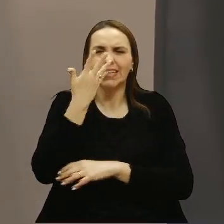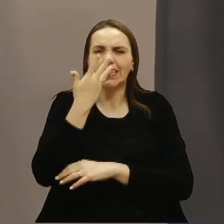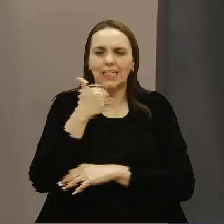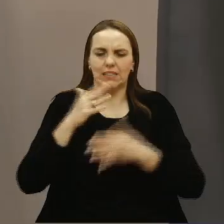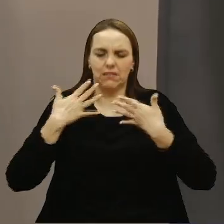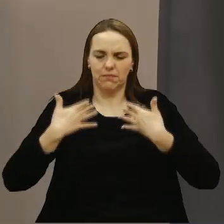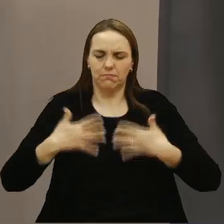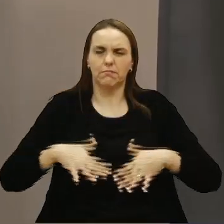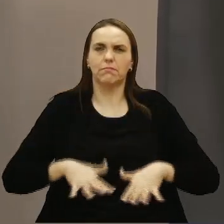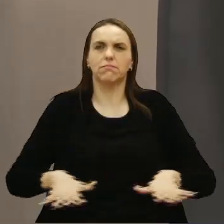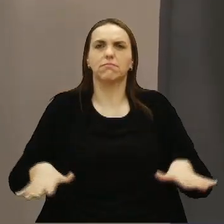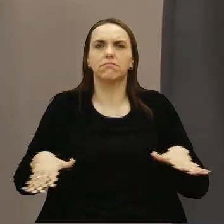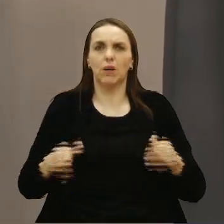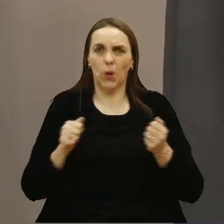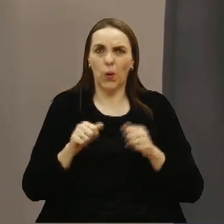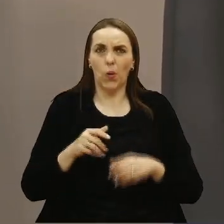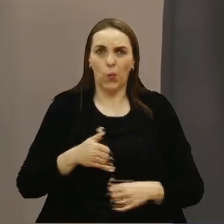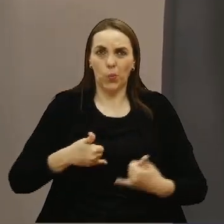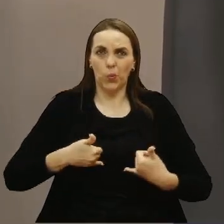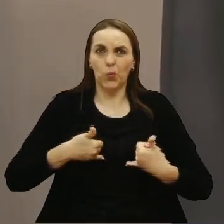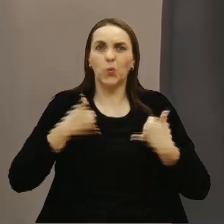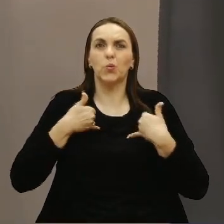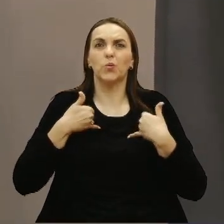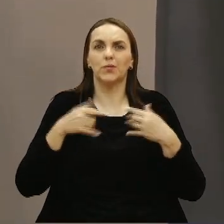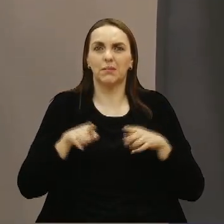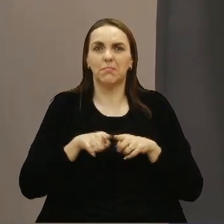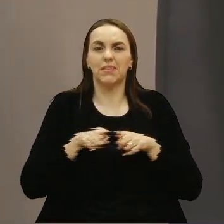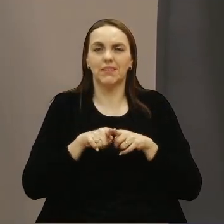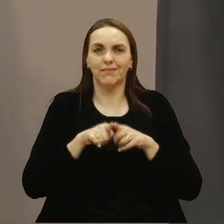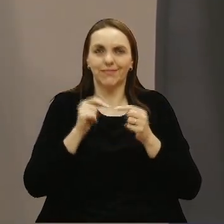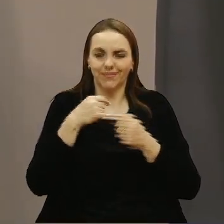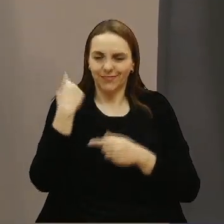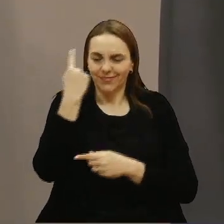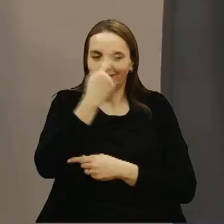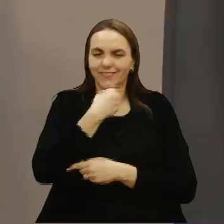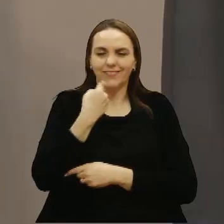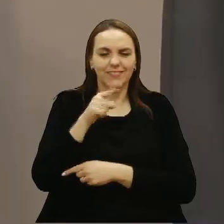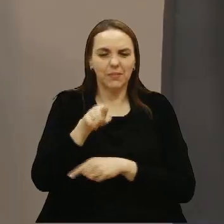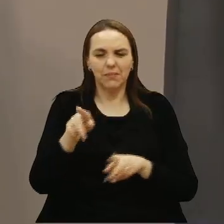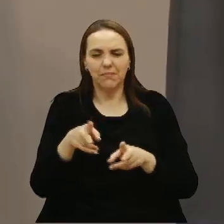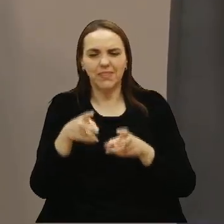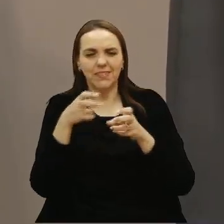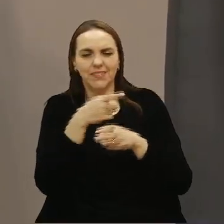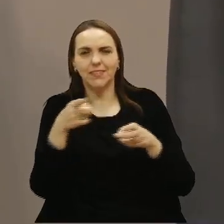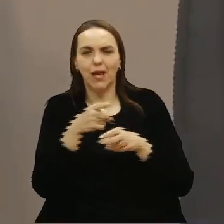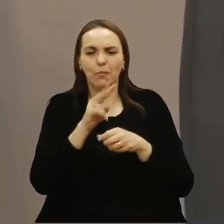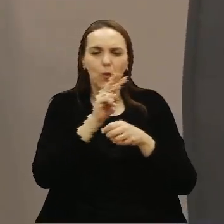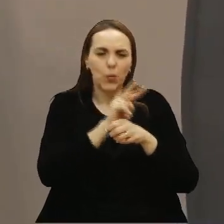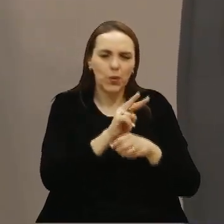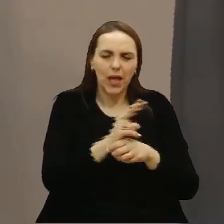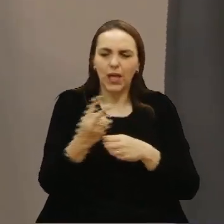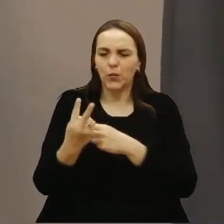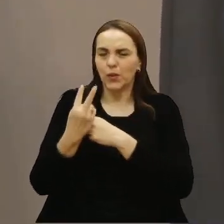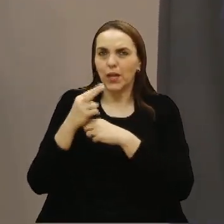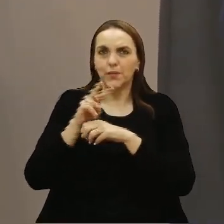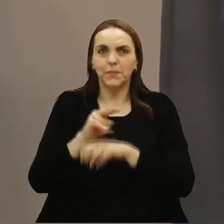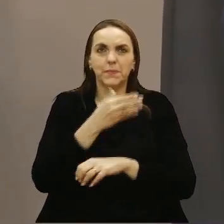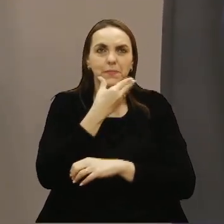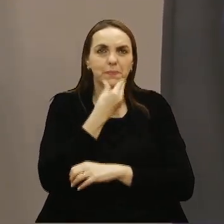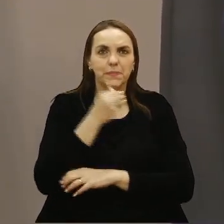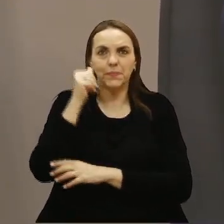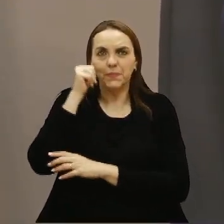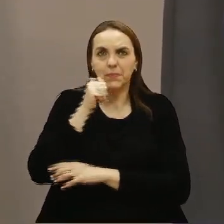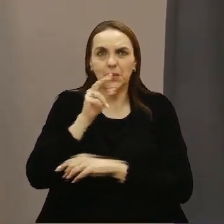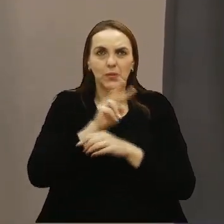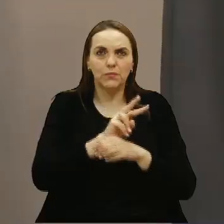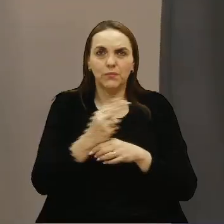com orgulho. Hoje também a gente vê o orgulho no semblante dessas crianças dançando aqui, o cuidado que o peão tem com a prenda, que a prenda tem com o peão,